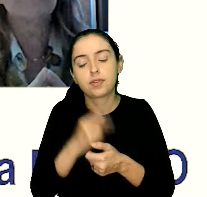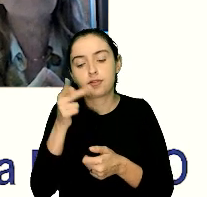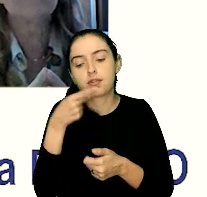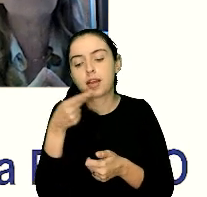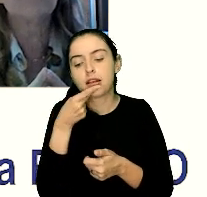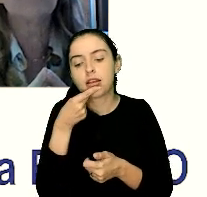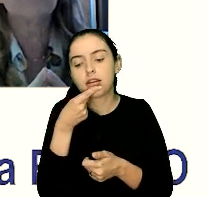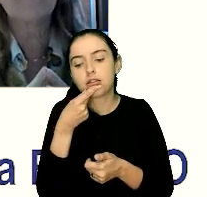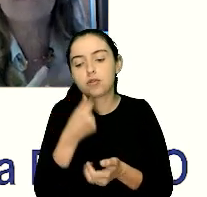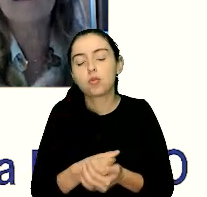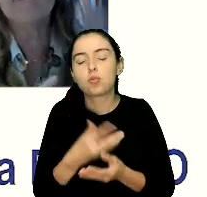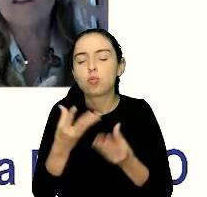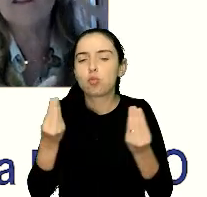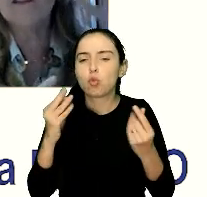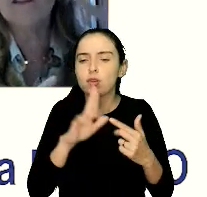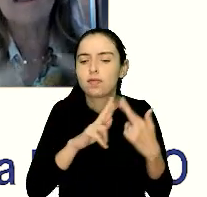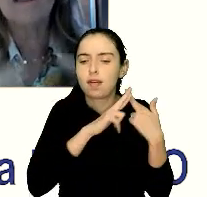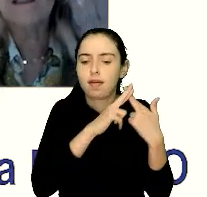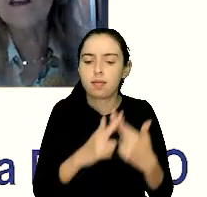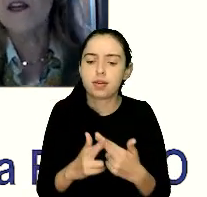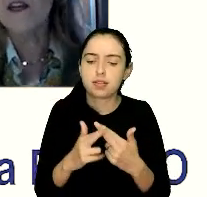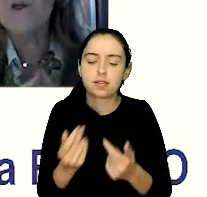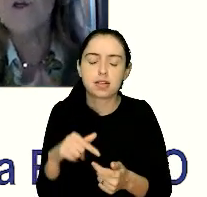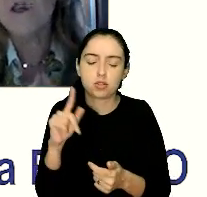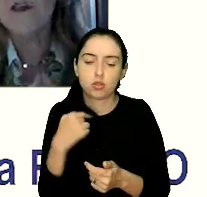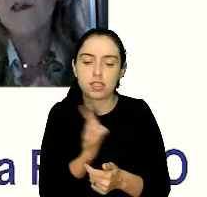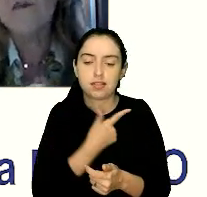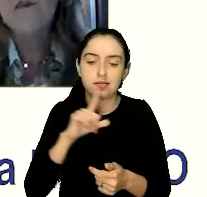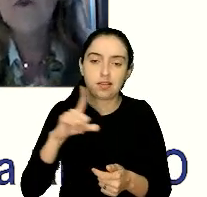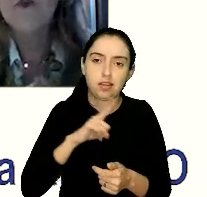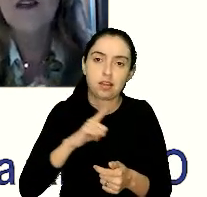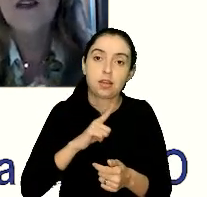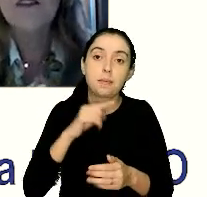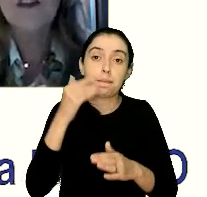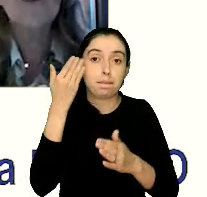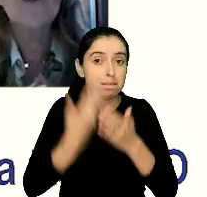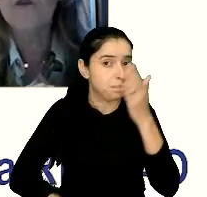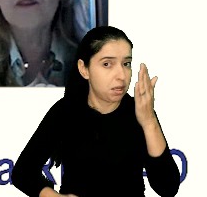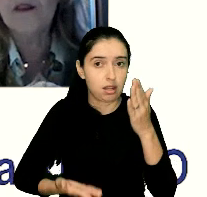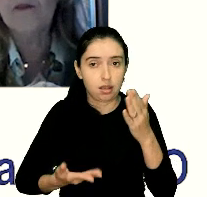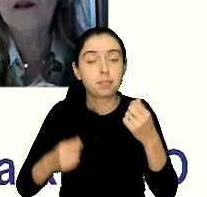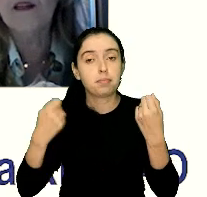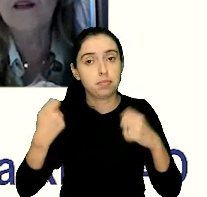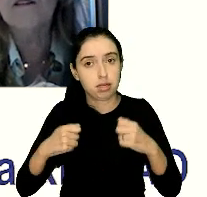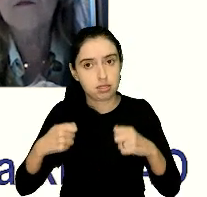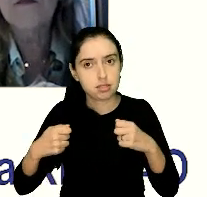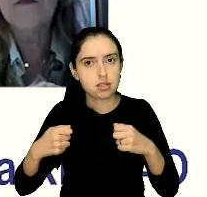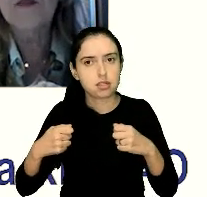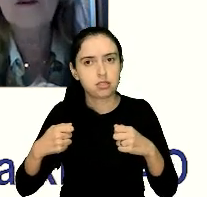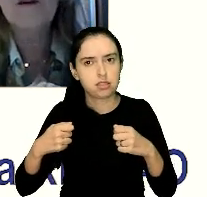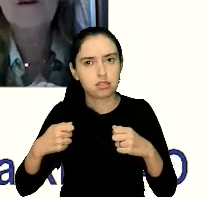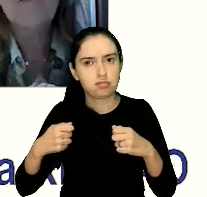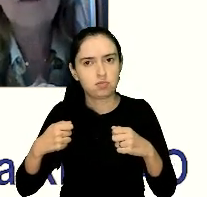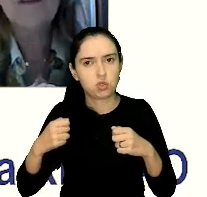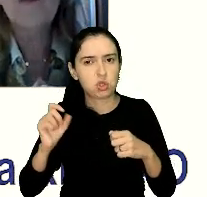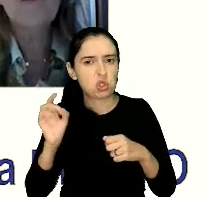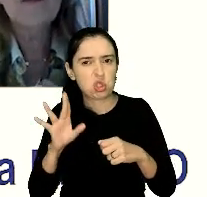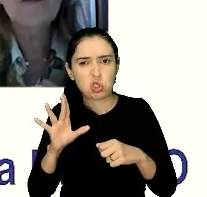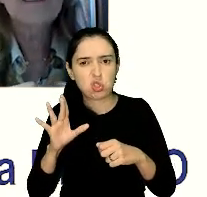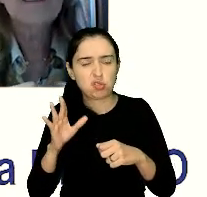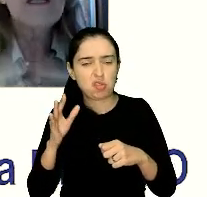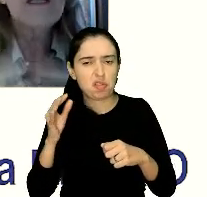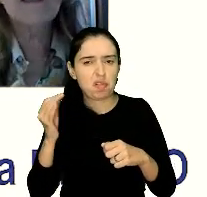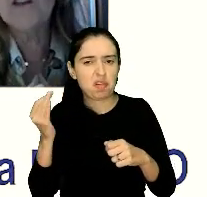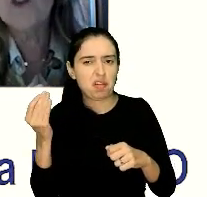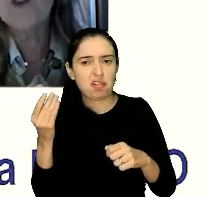muitas dessas representações, né, que nós temos, elas têm que cair por terra, porque elas vêm só para atrapalhar, né?